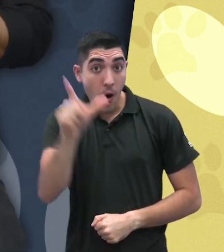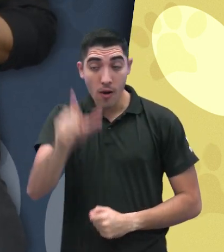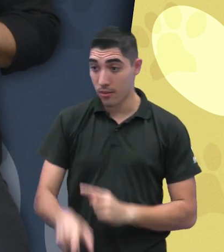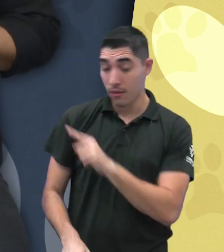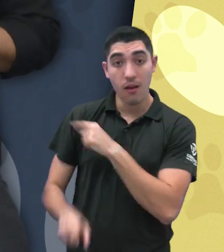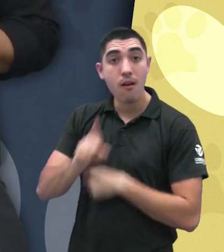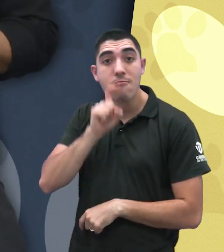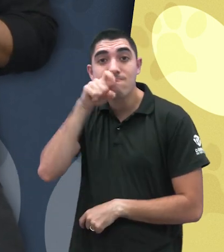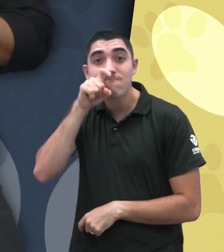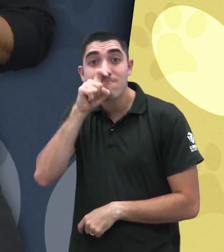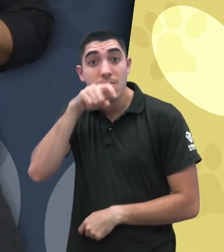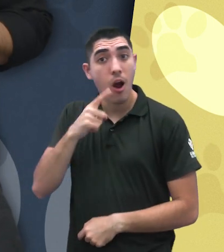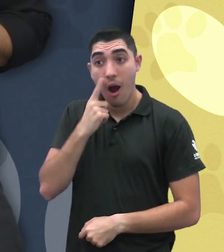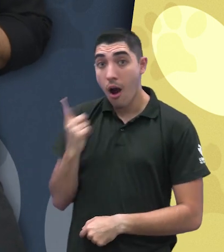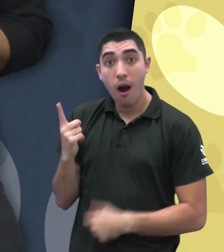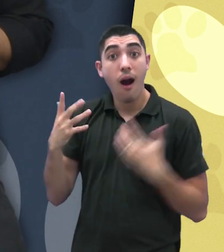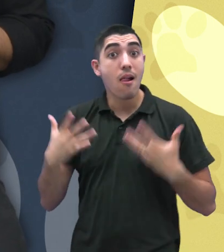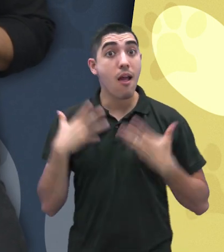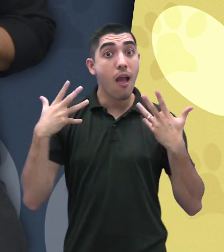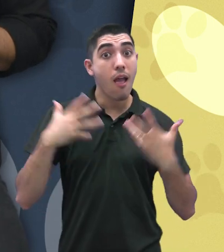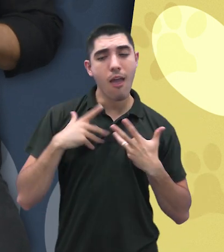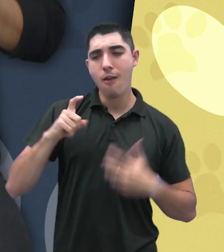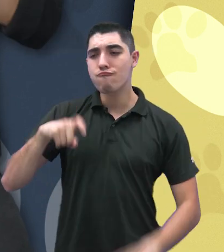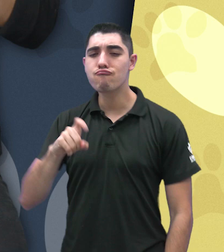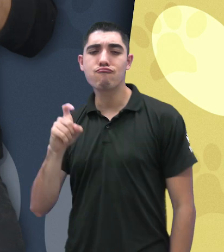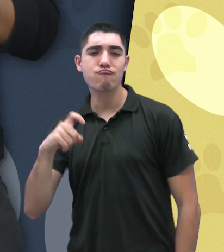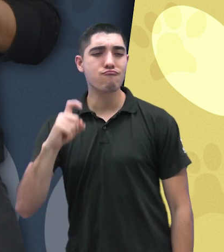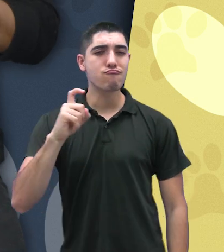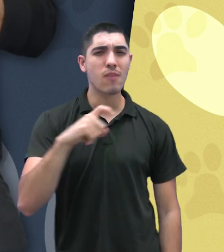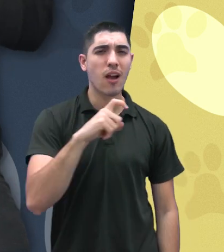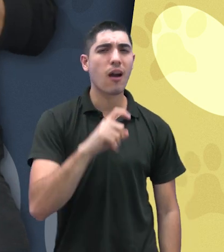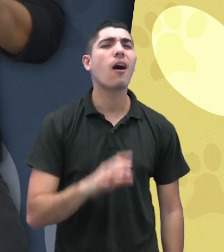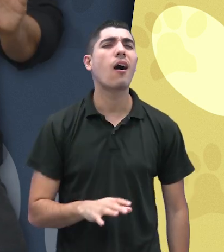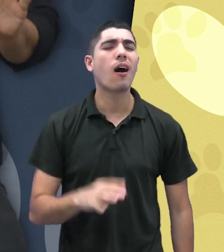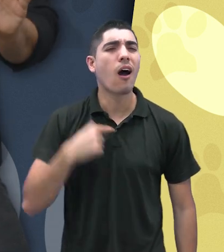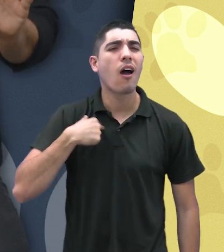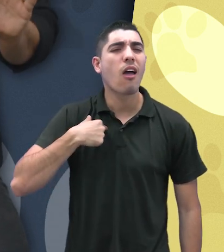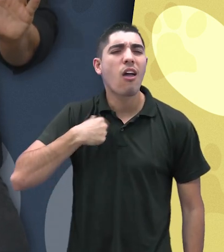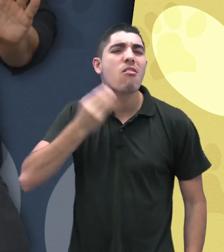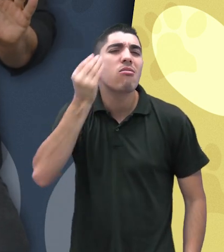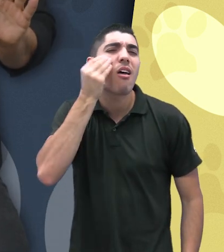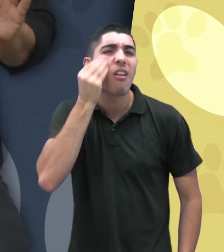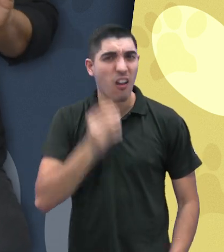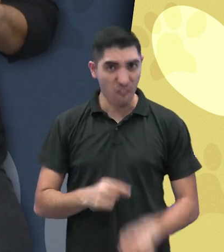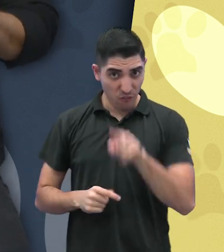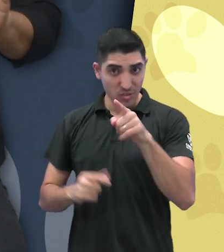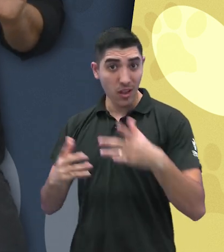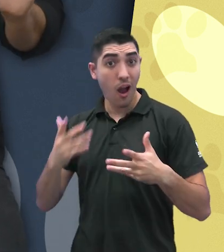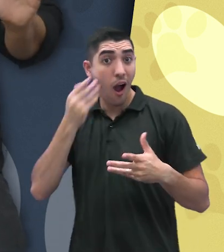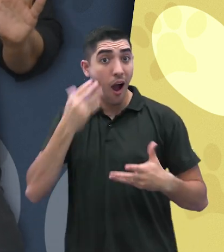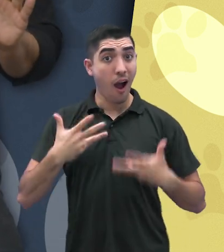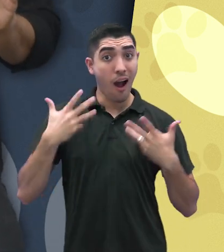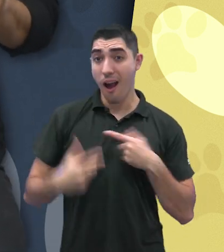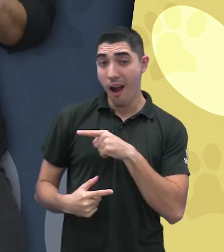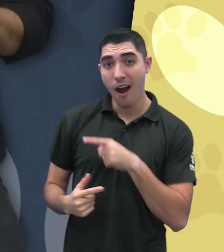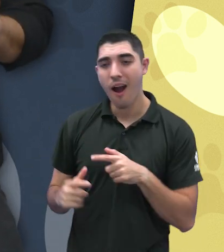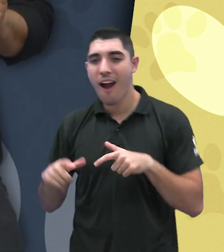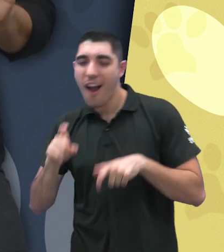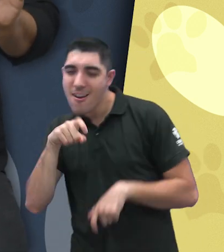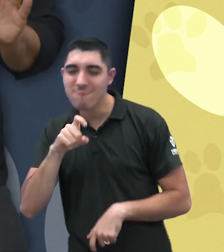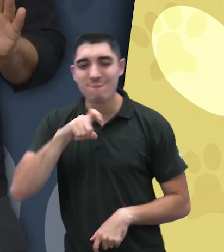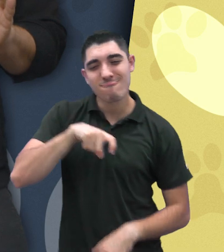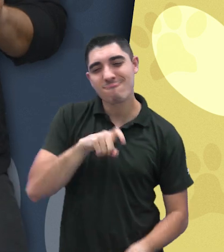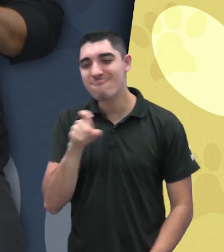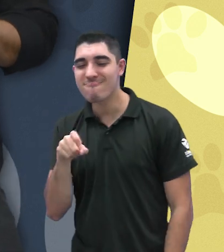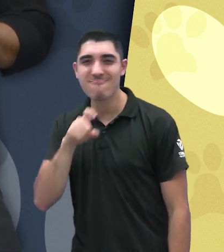ó, esta cacatua entusiasmada, minha gente. Eu duvido você não se animar ali, ó, com o gingado e